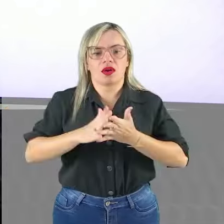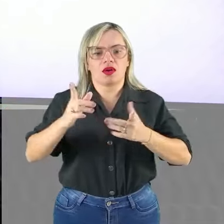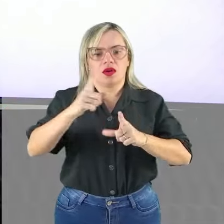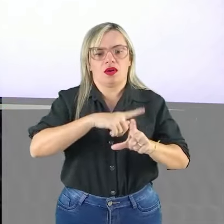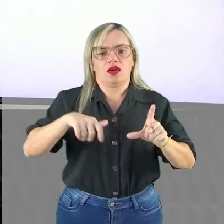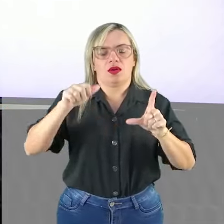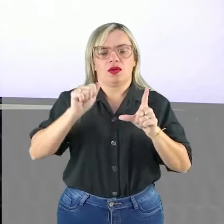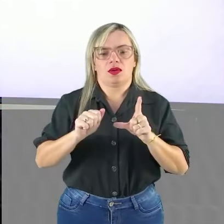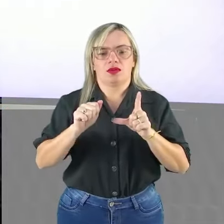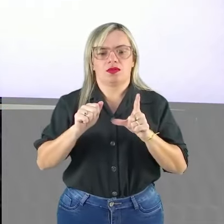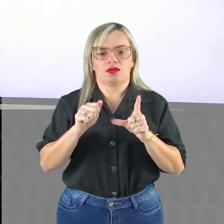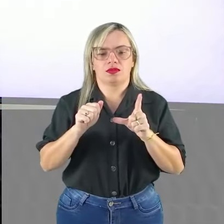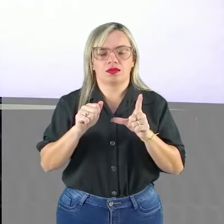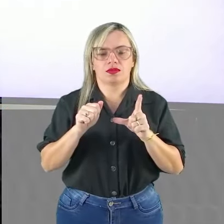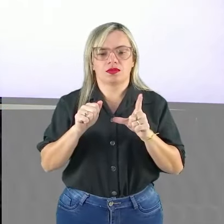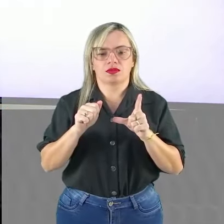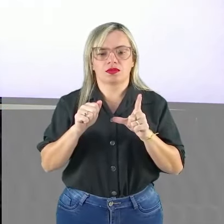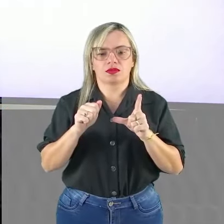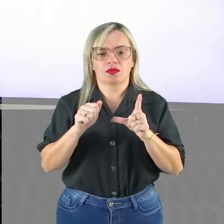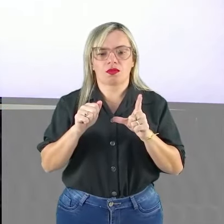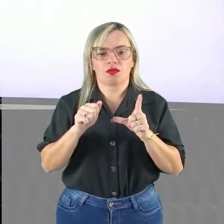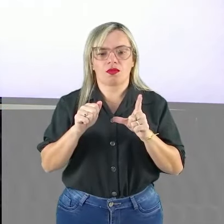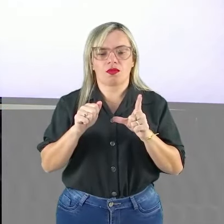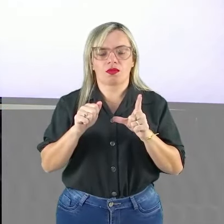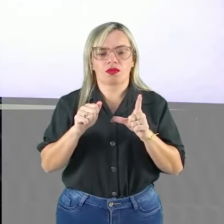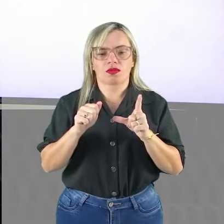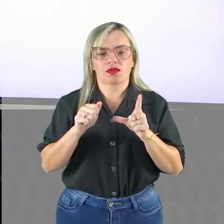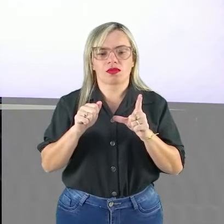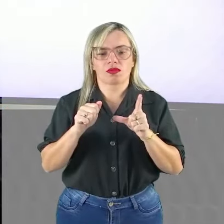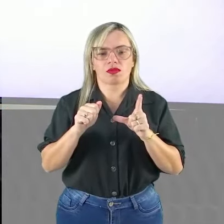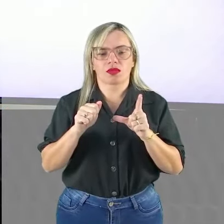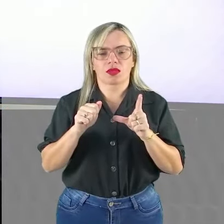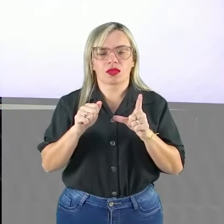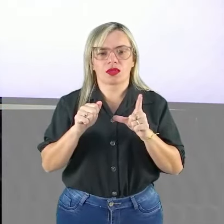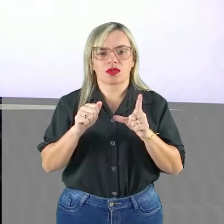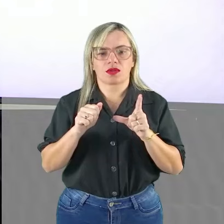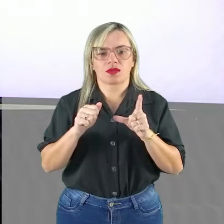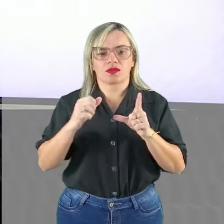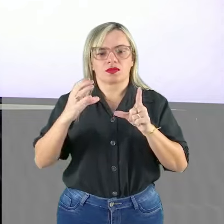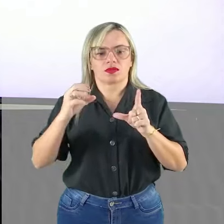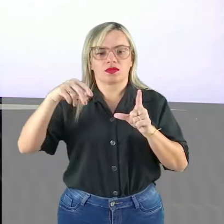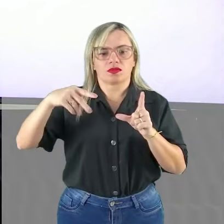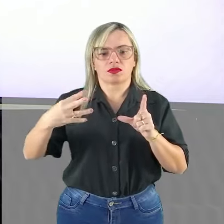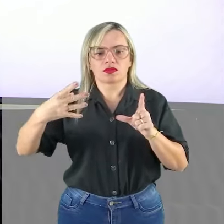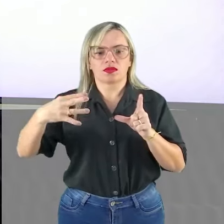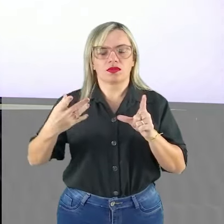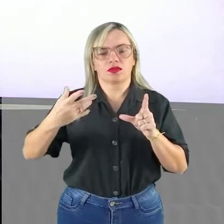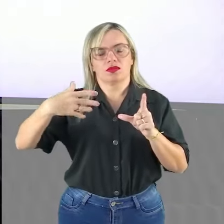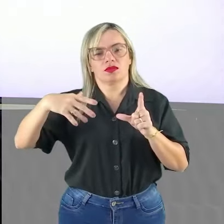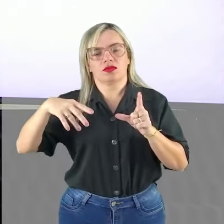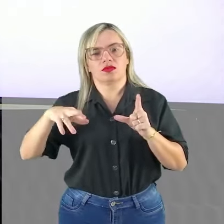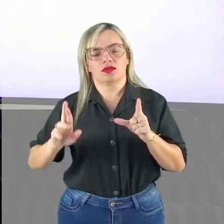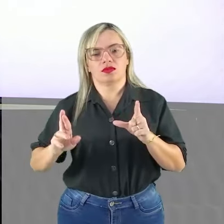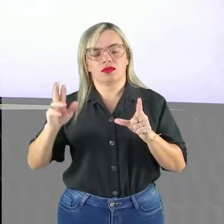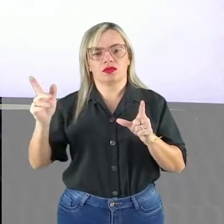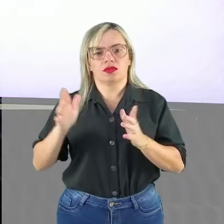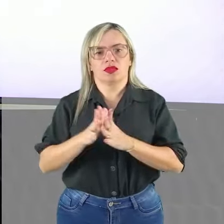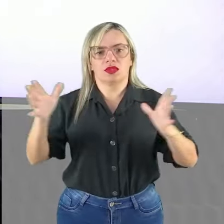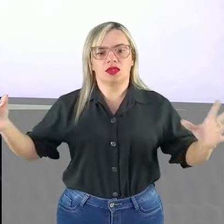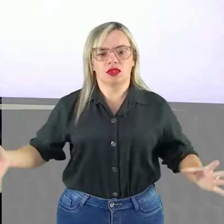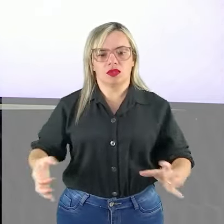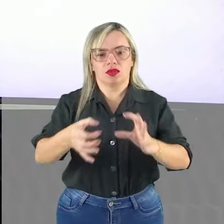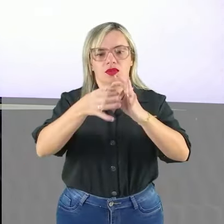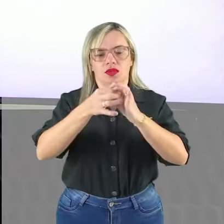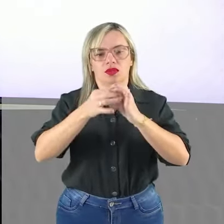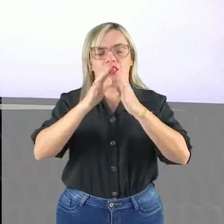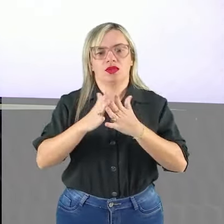convergência linguística cultural n é convergir tá e divergir convergir uma união